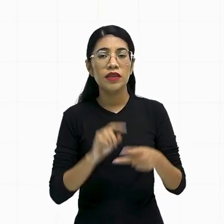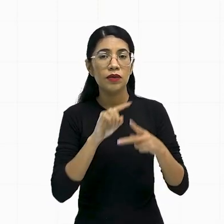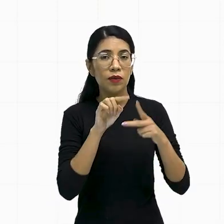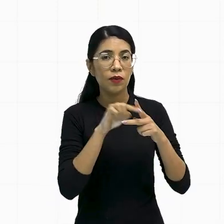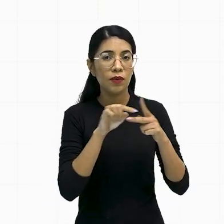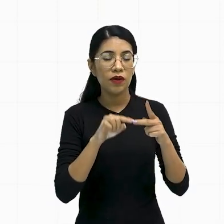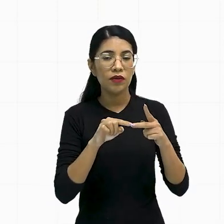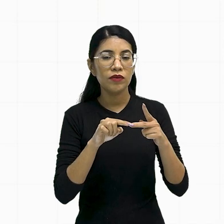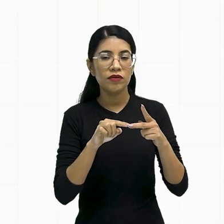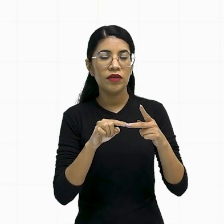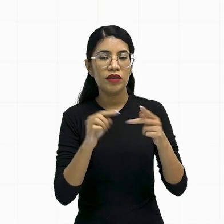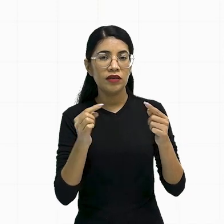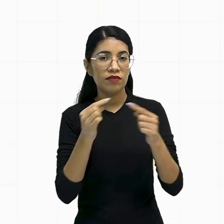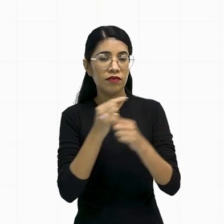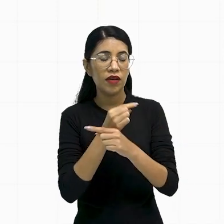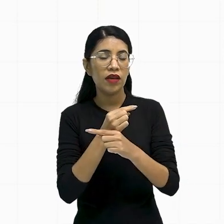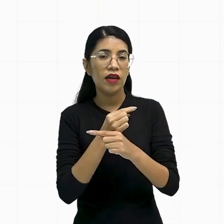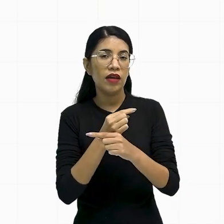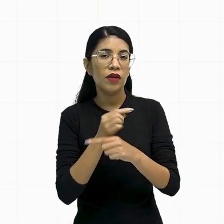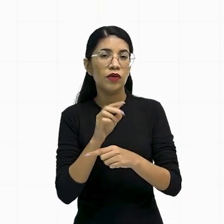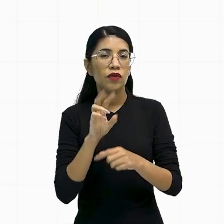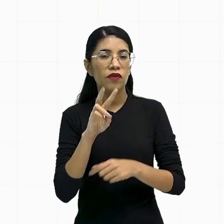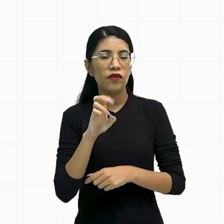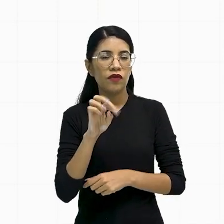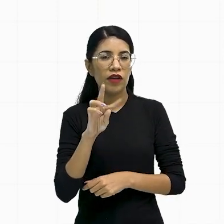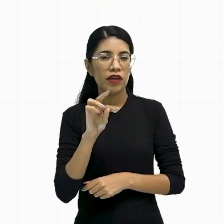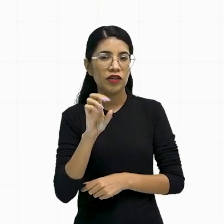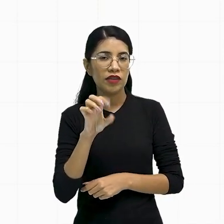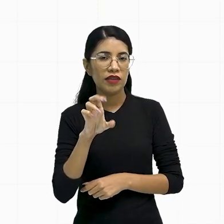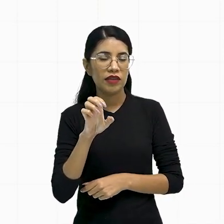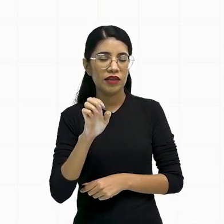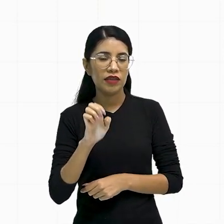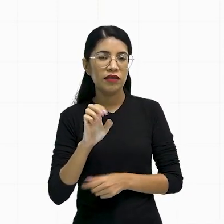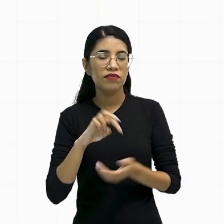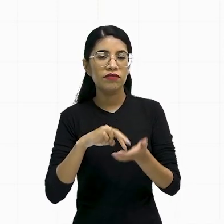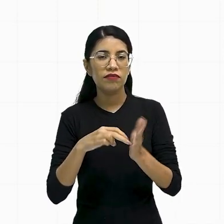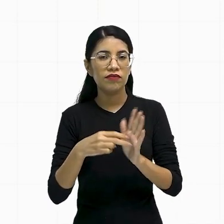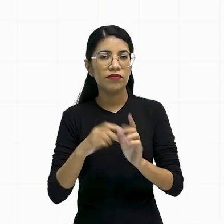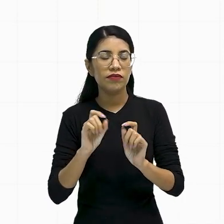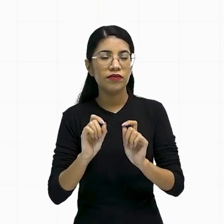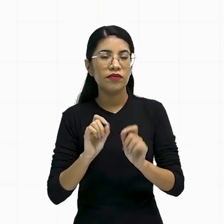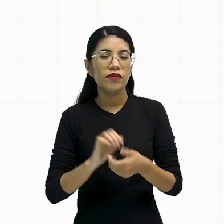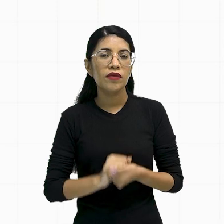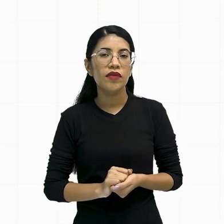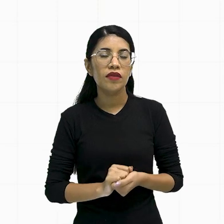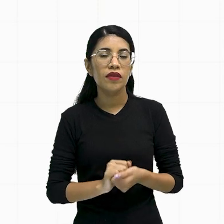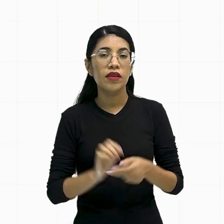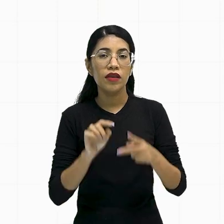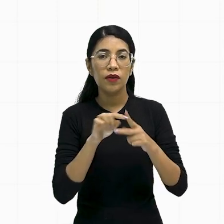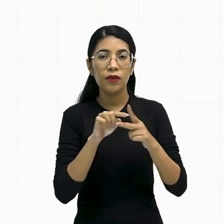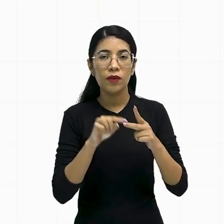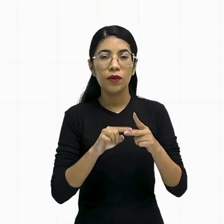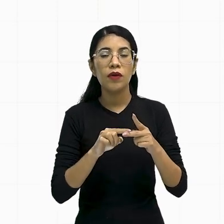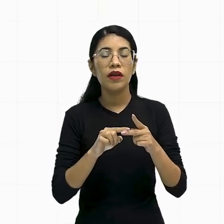são opostos pelo vértice, significa o seguinte, que esses ângulos eles